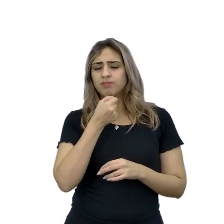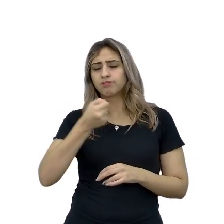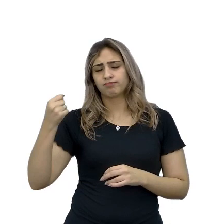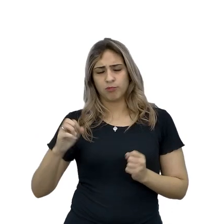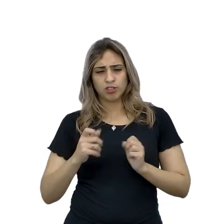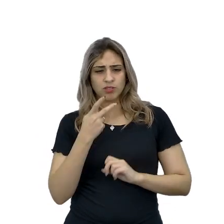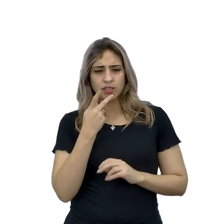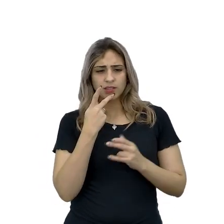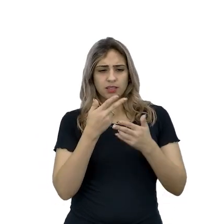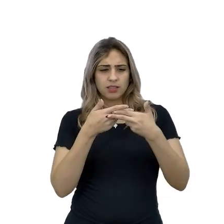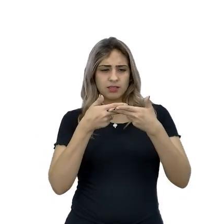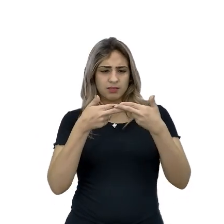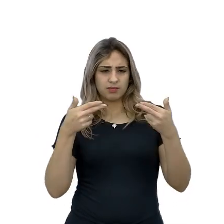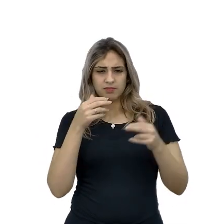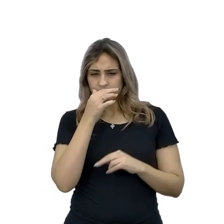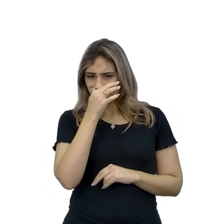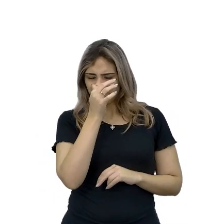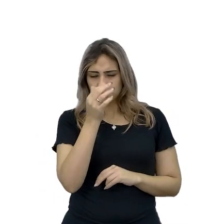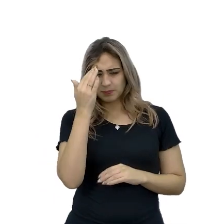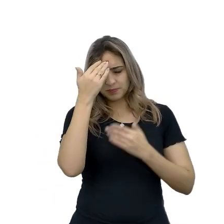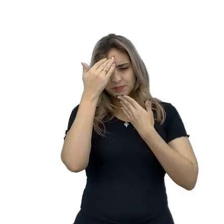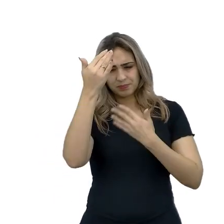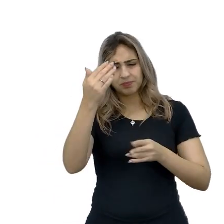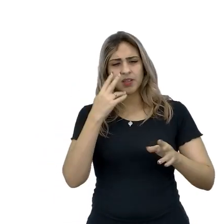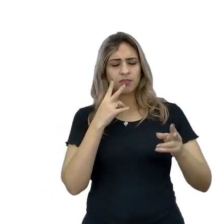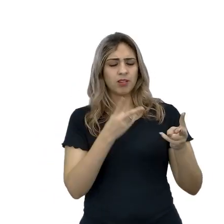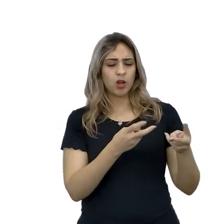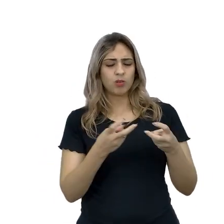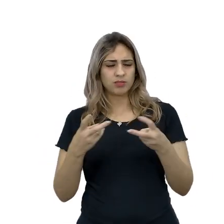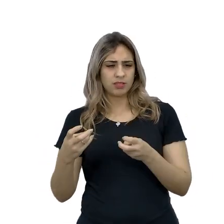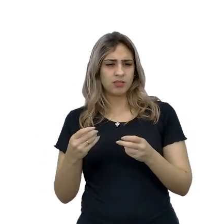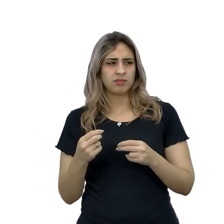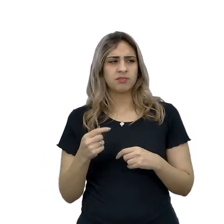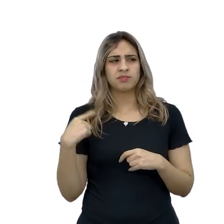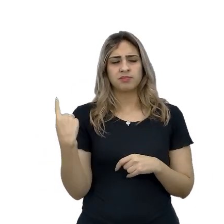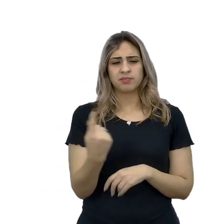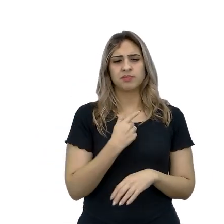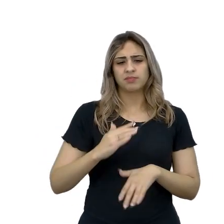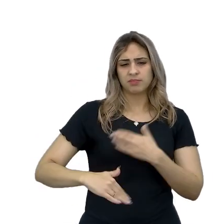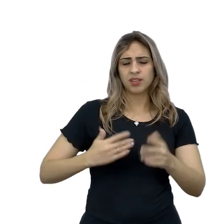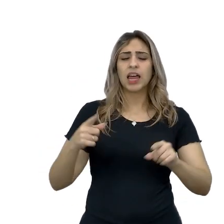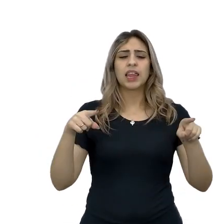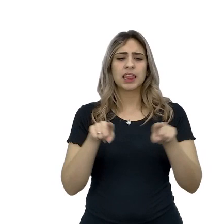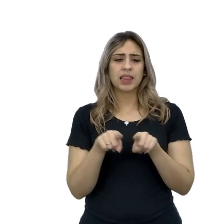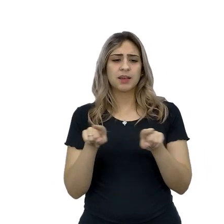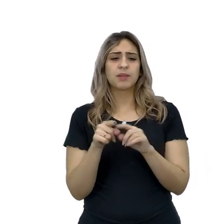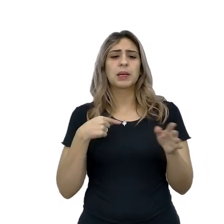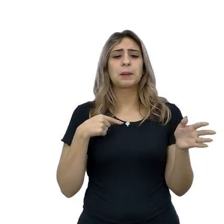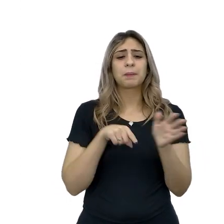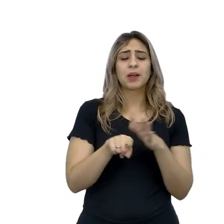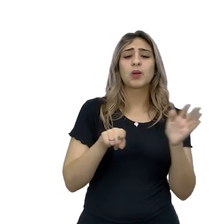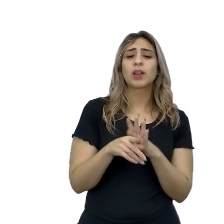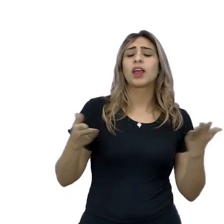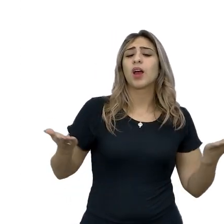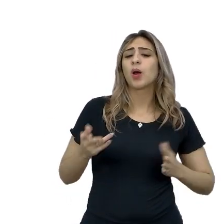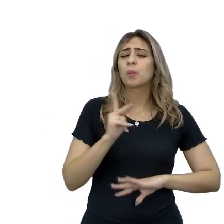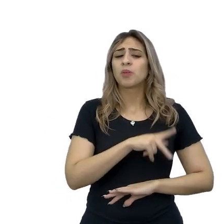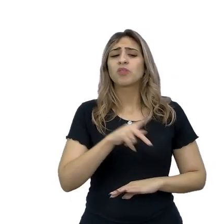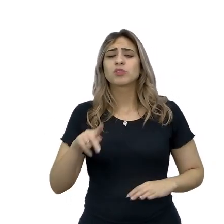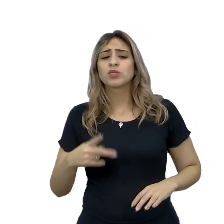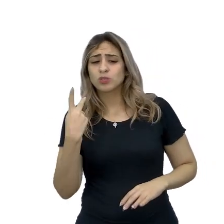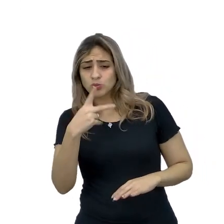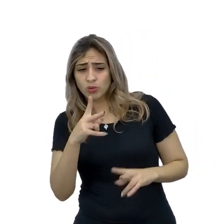Sirlene. Gente, obrigada pelas considerações, vocês foram excelentes. E eu pergunto agora a você, professora, as